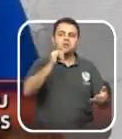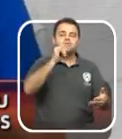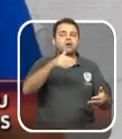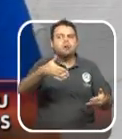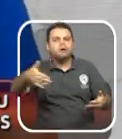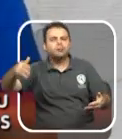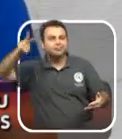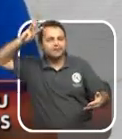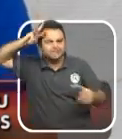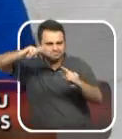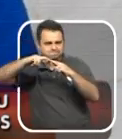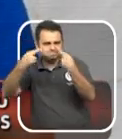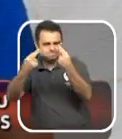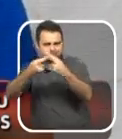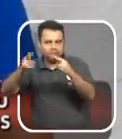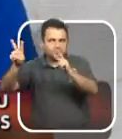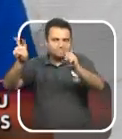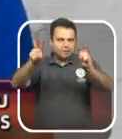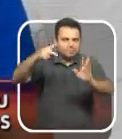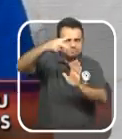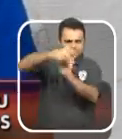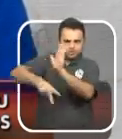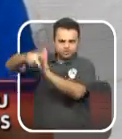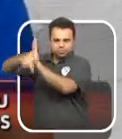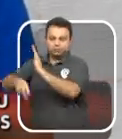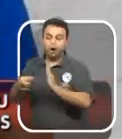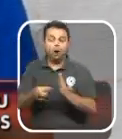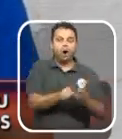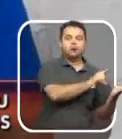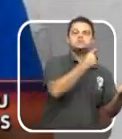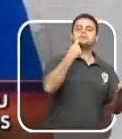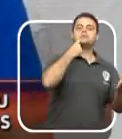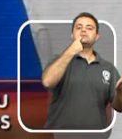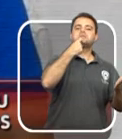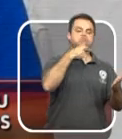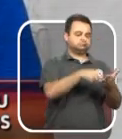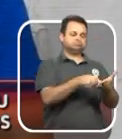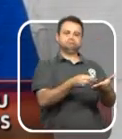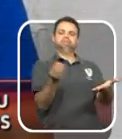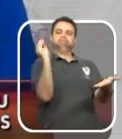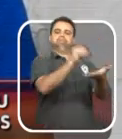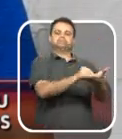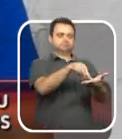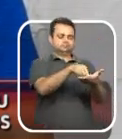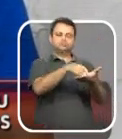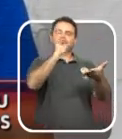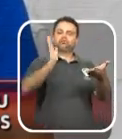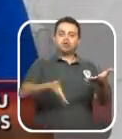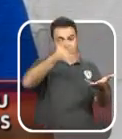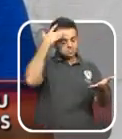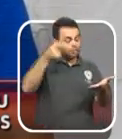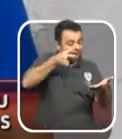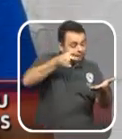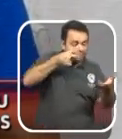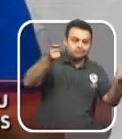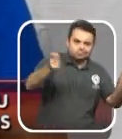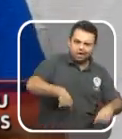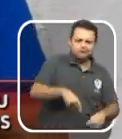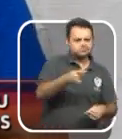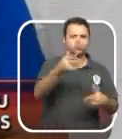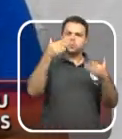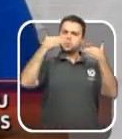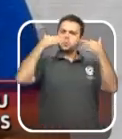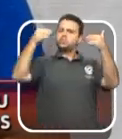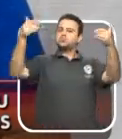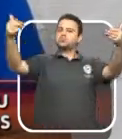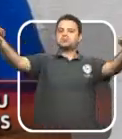favor, processo legislativo digital, tem lá São José do Rio Preto. E aí, eu digo, quando eu assino